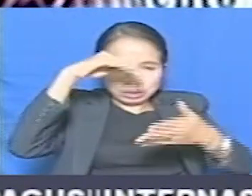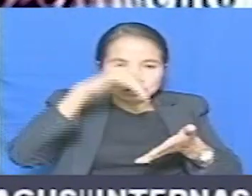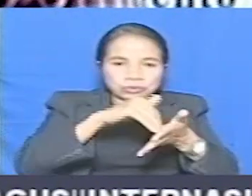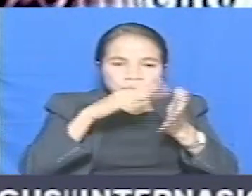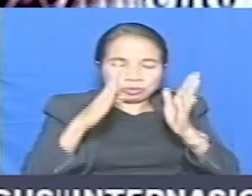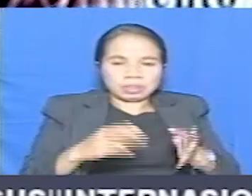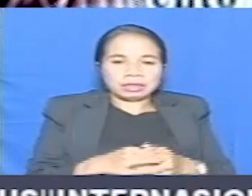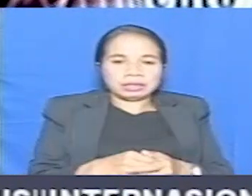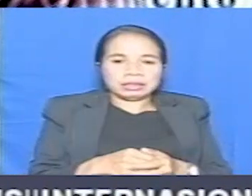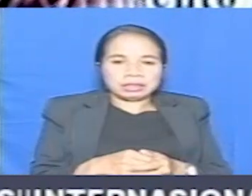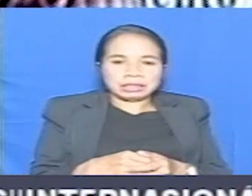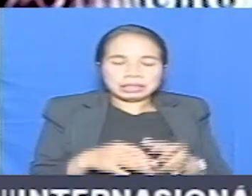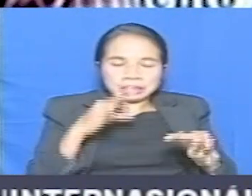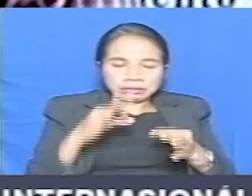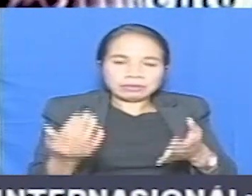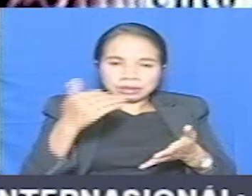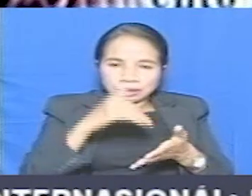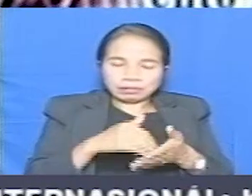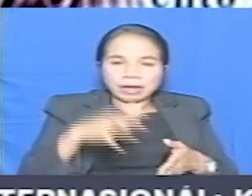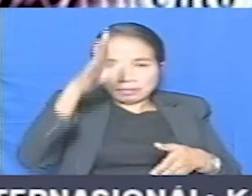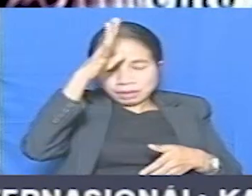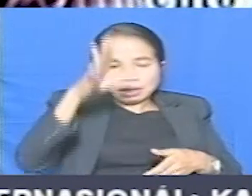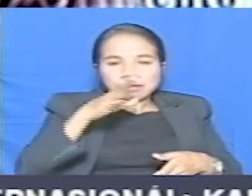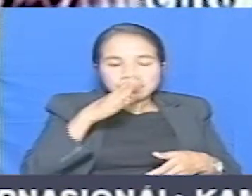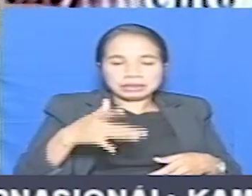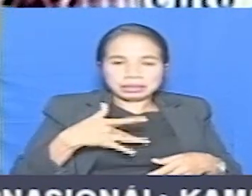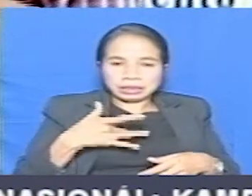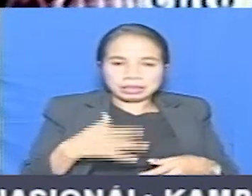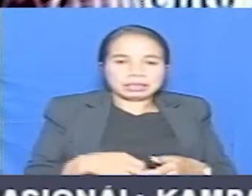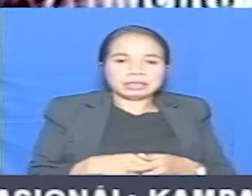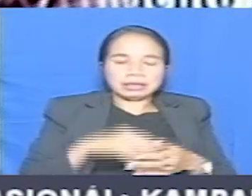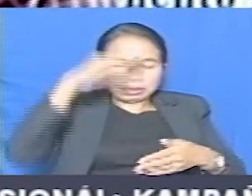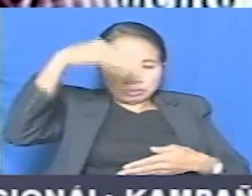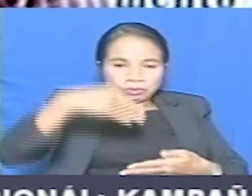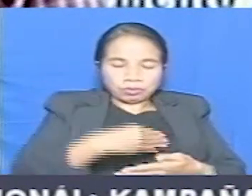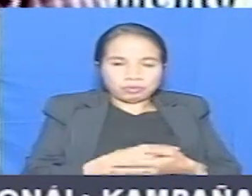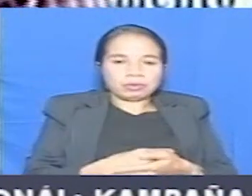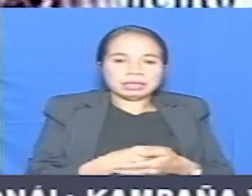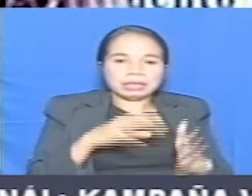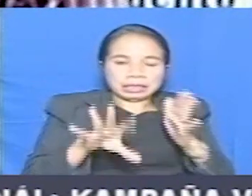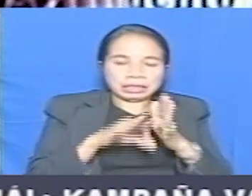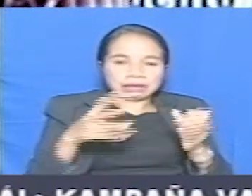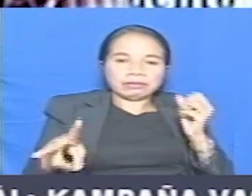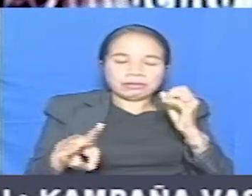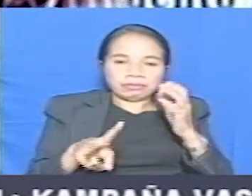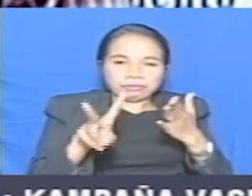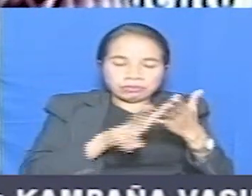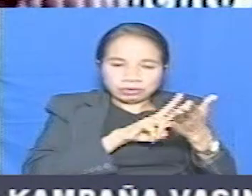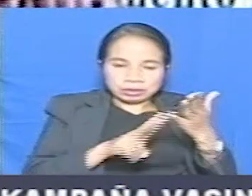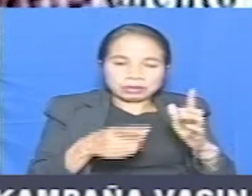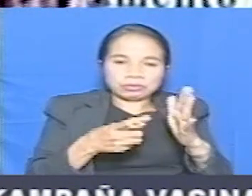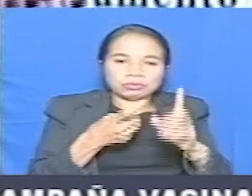kalai filawa inang amang ne be sin tikata ne uang ne di hetam viola sang husi emaselu